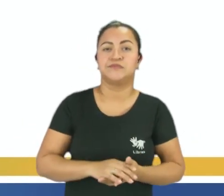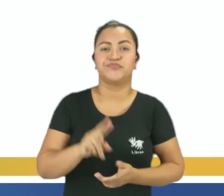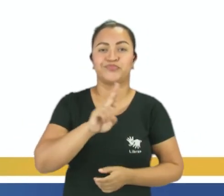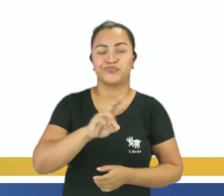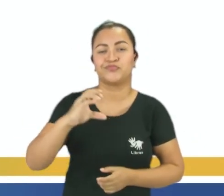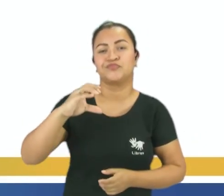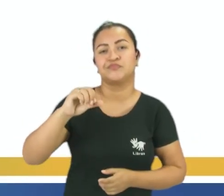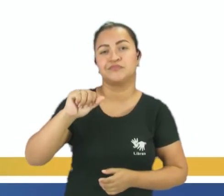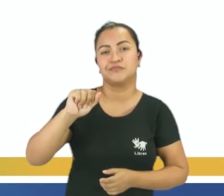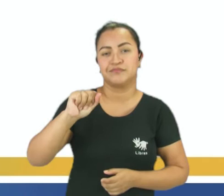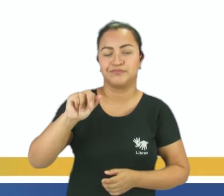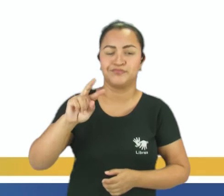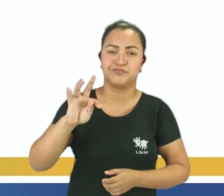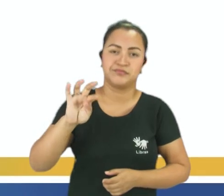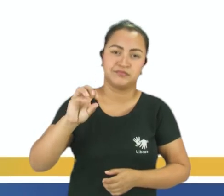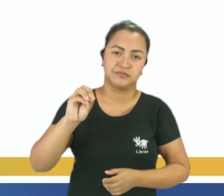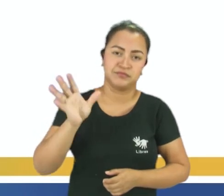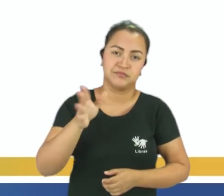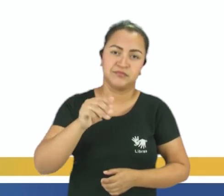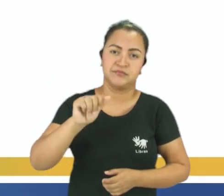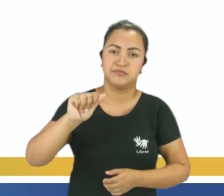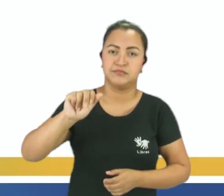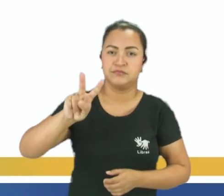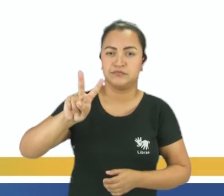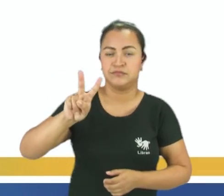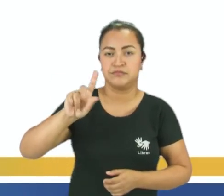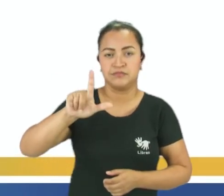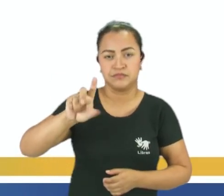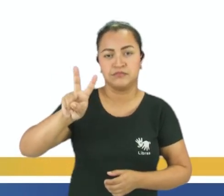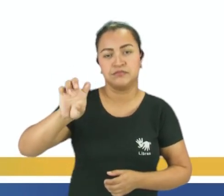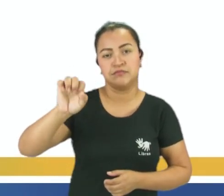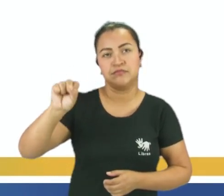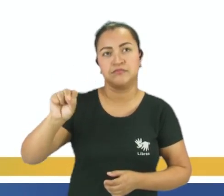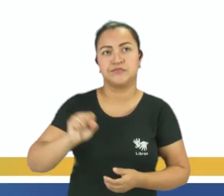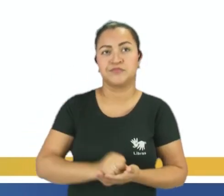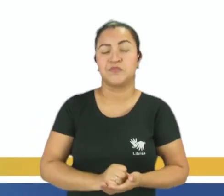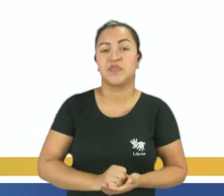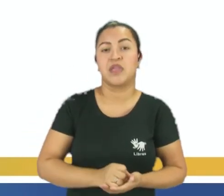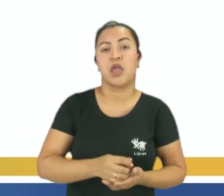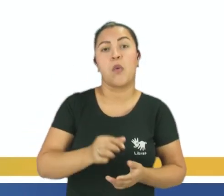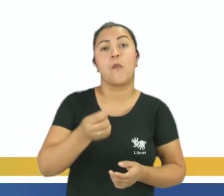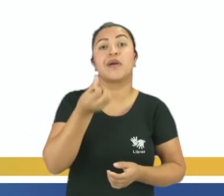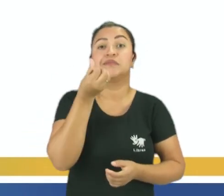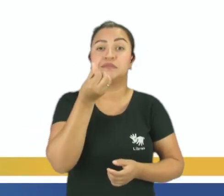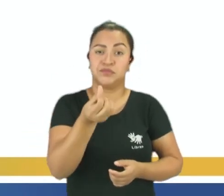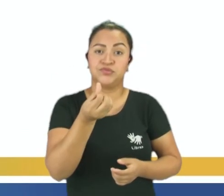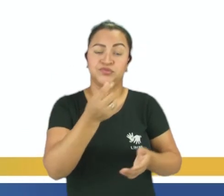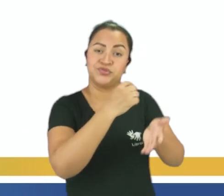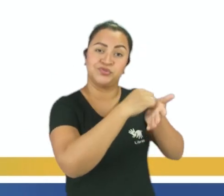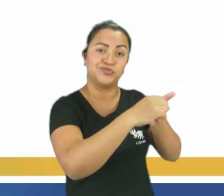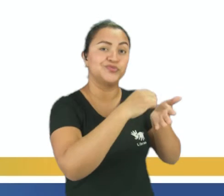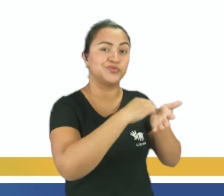Alves. Vejam só, cestilha, 6 versos em uma só estrofe.